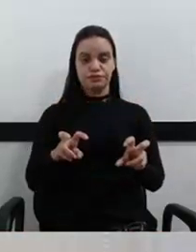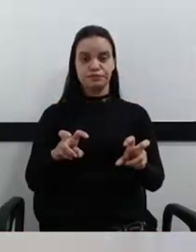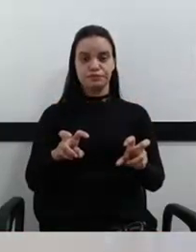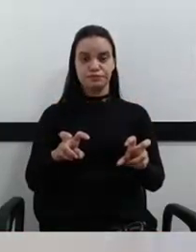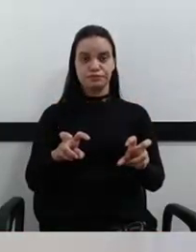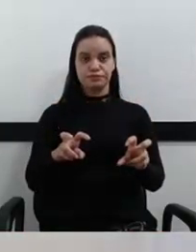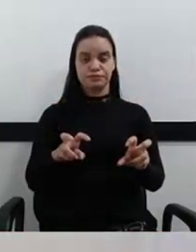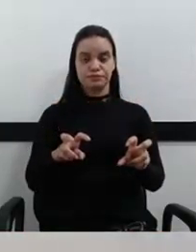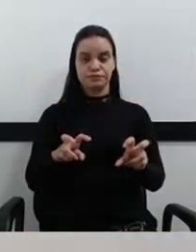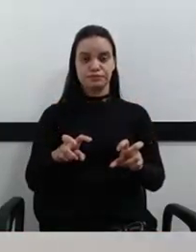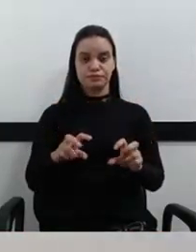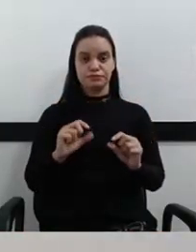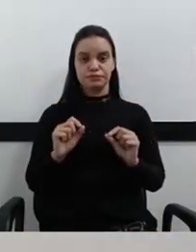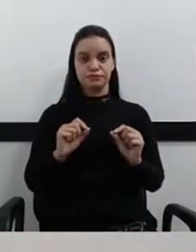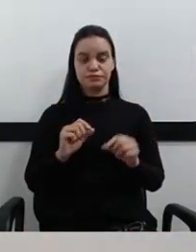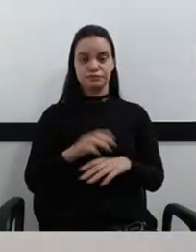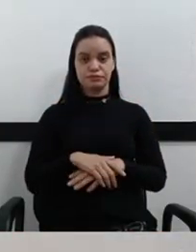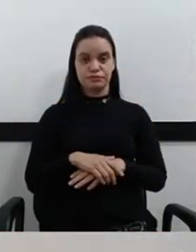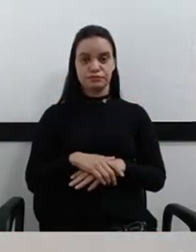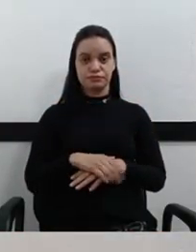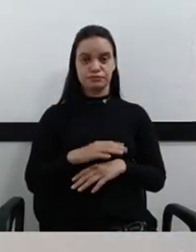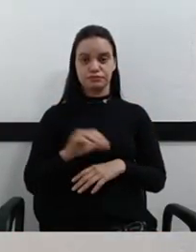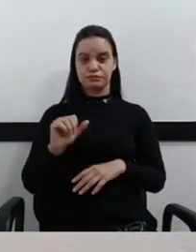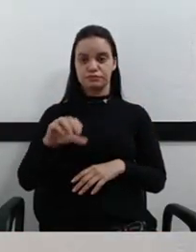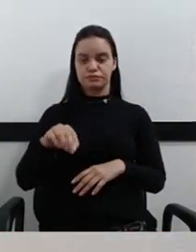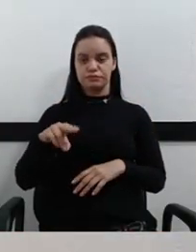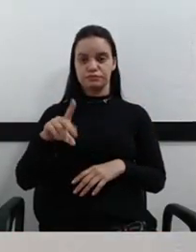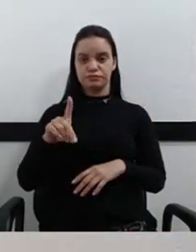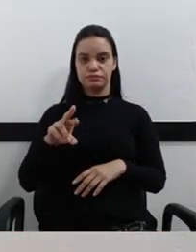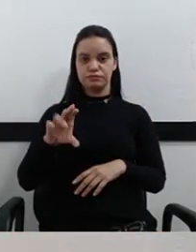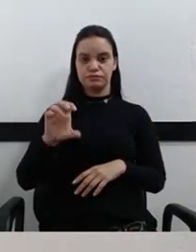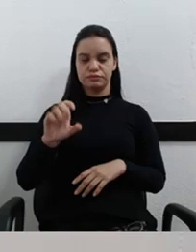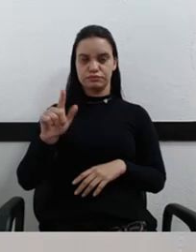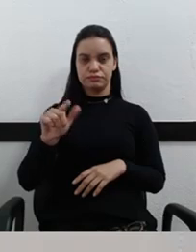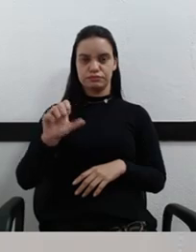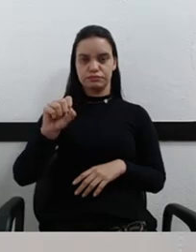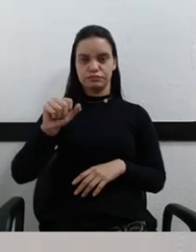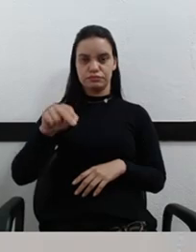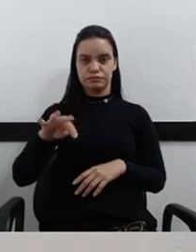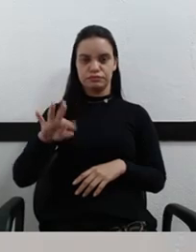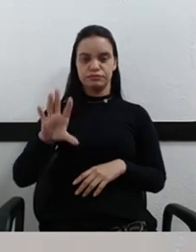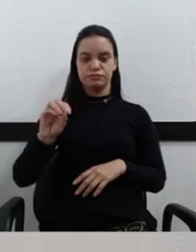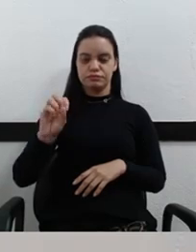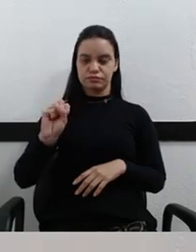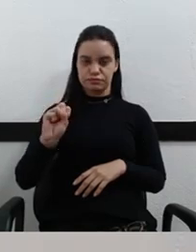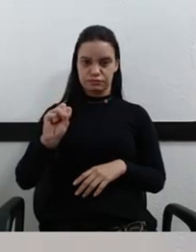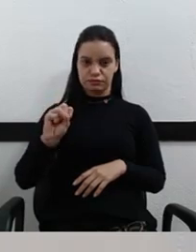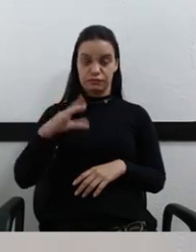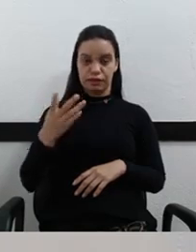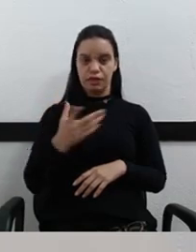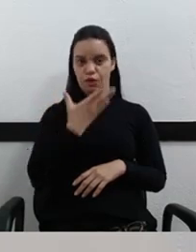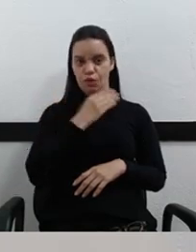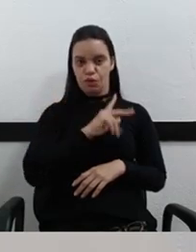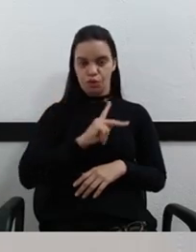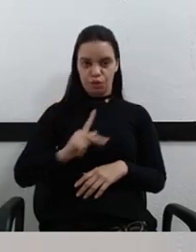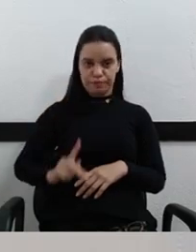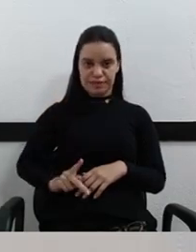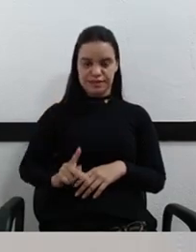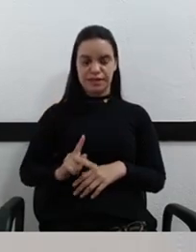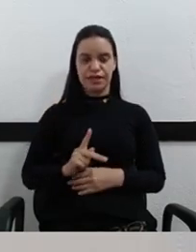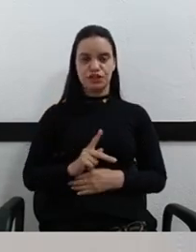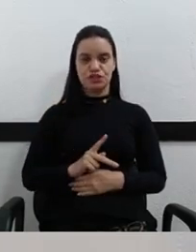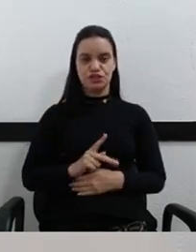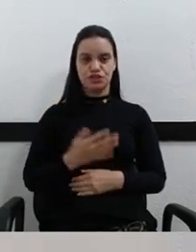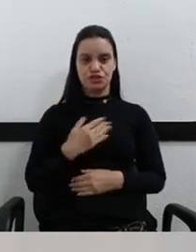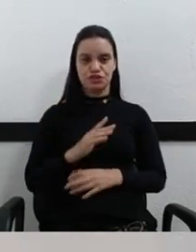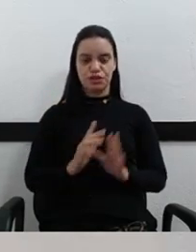probatório do Santíssimo Defensor André Alvino Pereira Santos. O presente da apresentação dele,